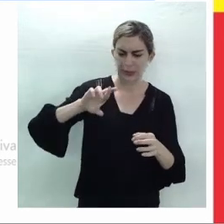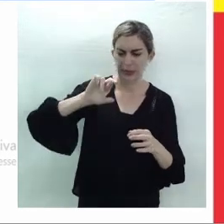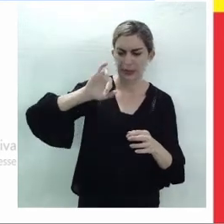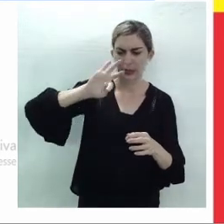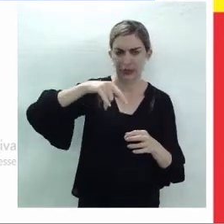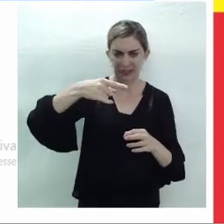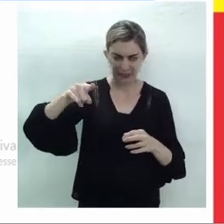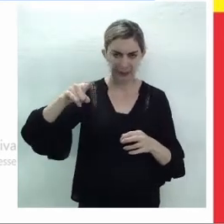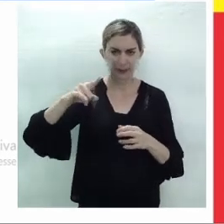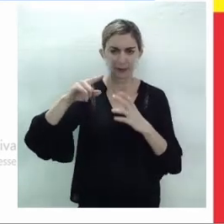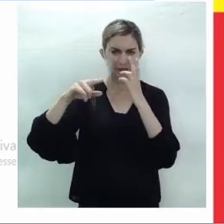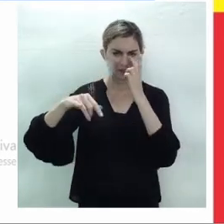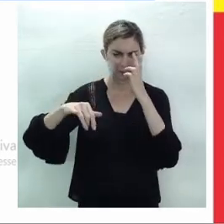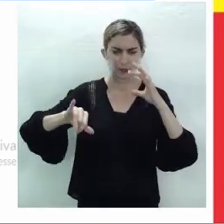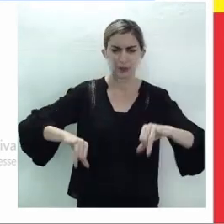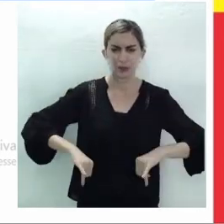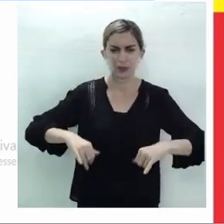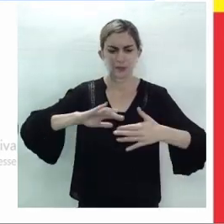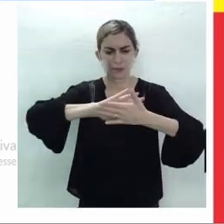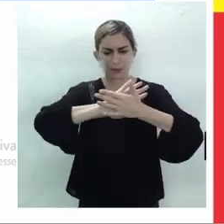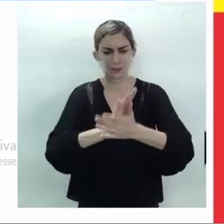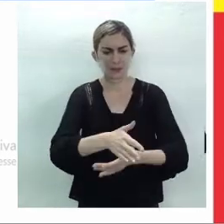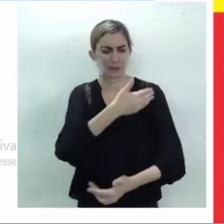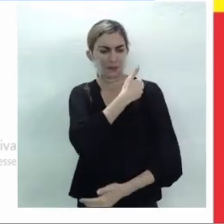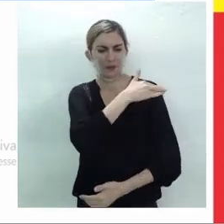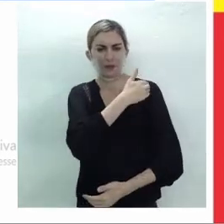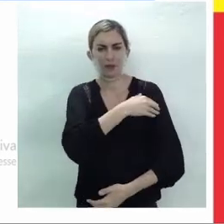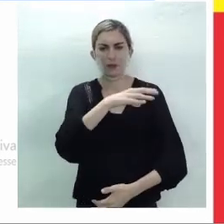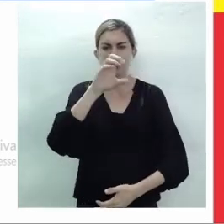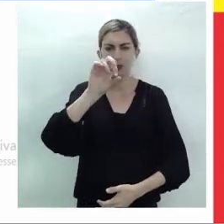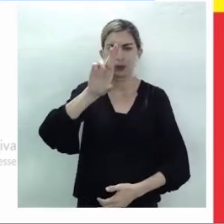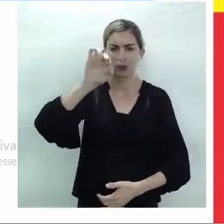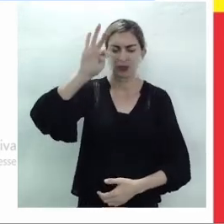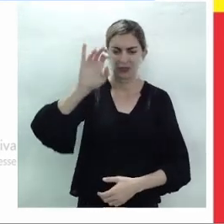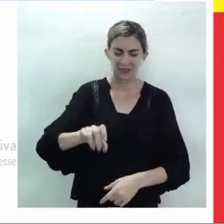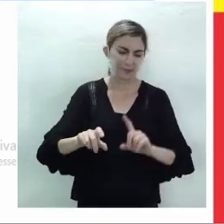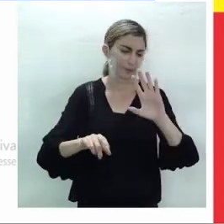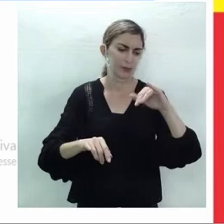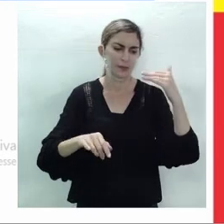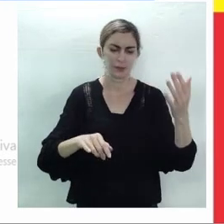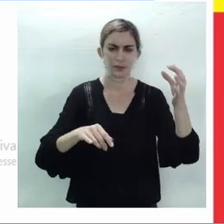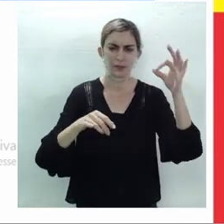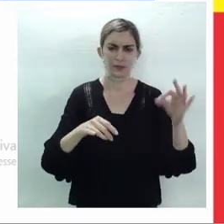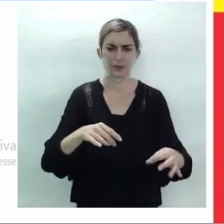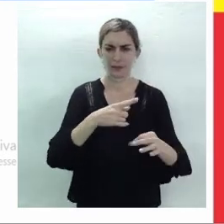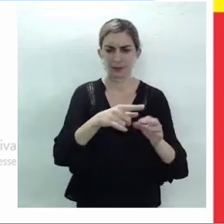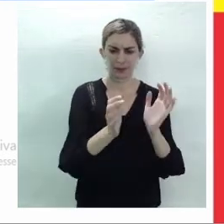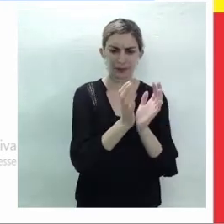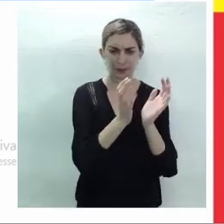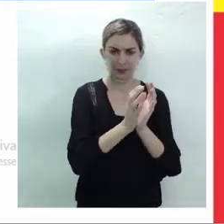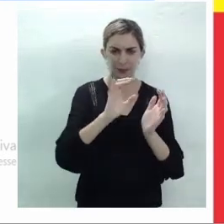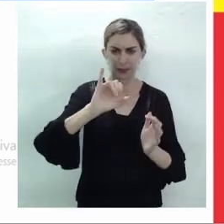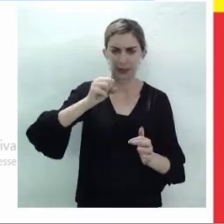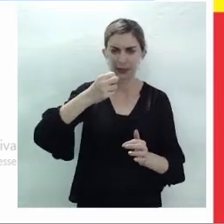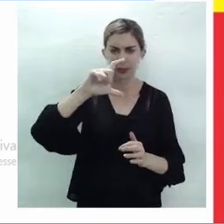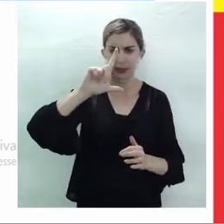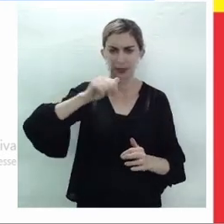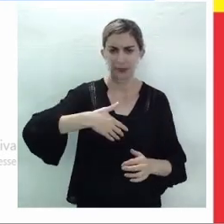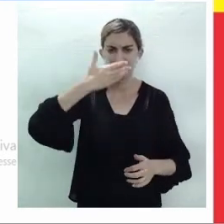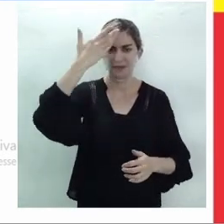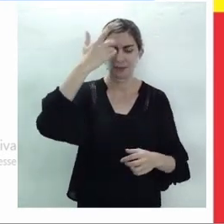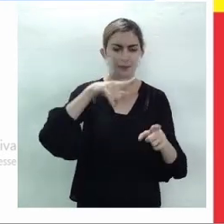lado, os cristãos que sofrendo preconceito no Oriente, e do outro nós temos justamente membros do Islã